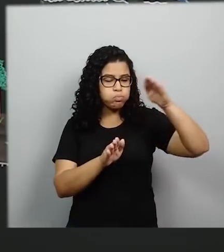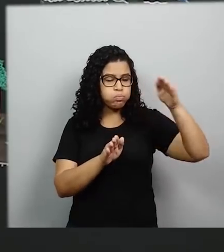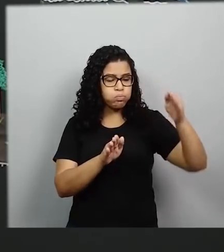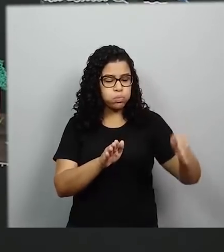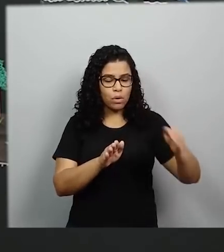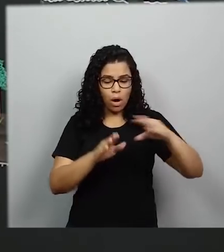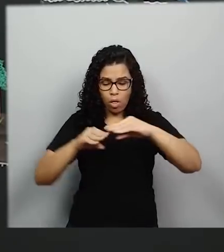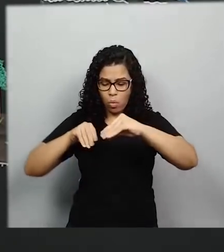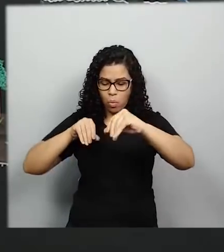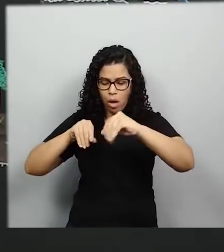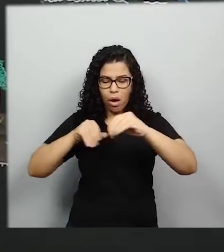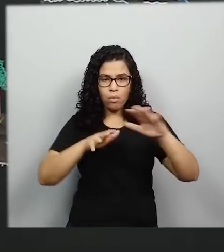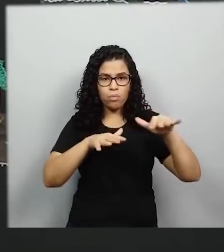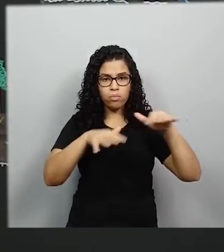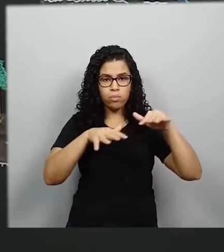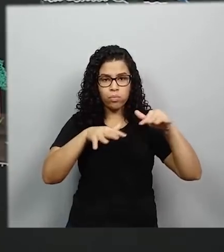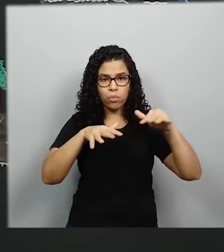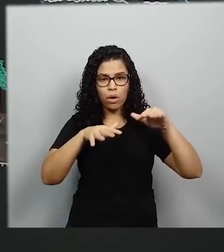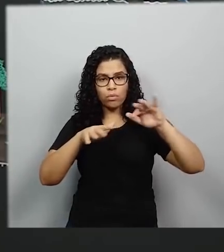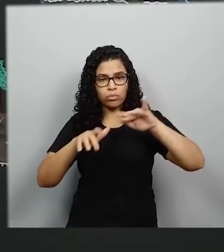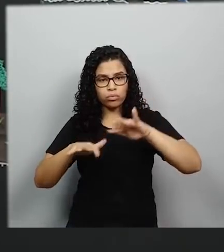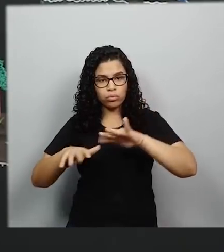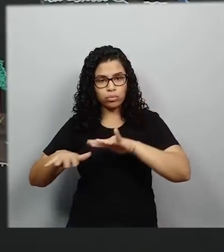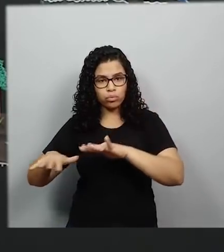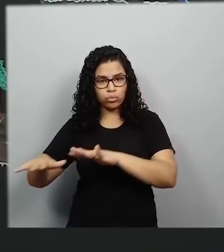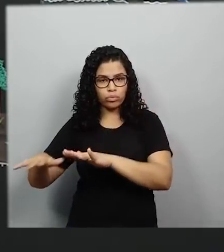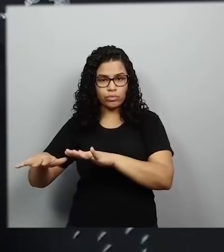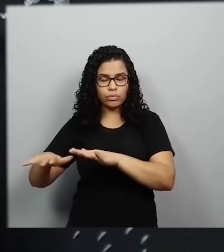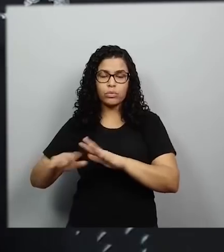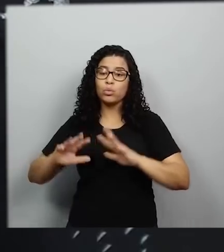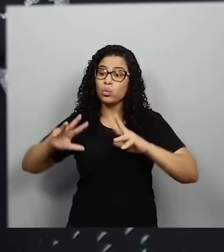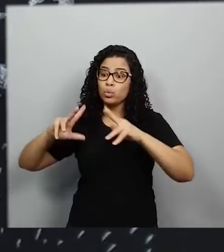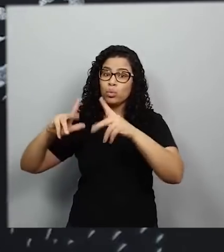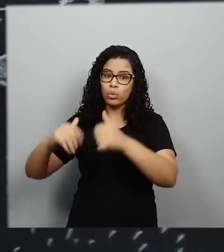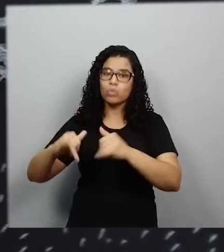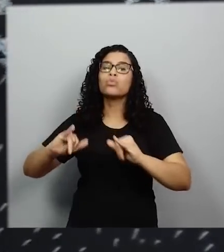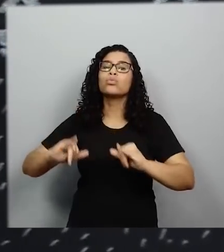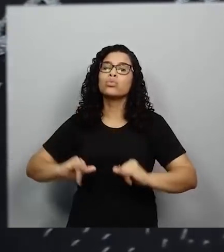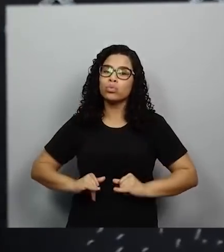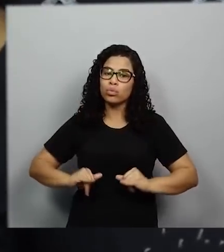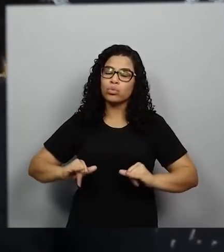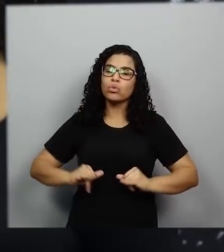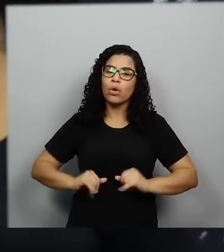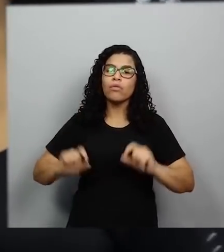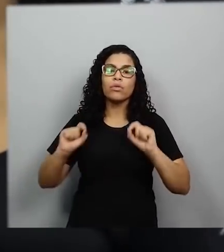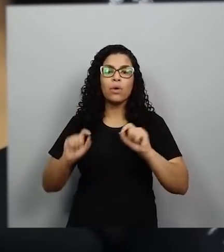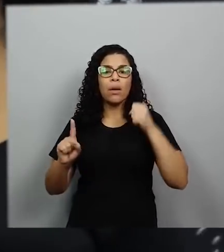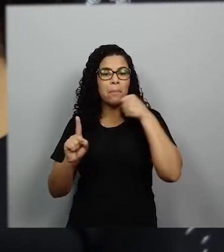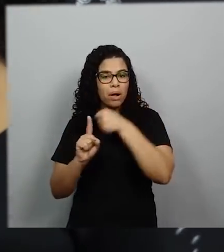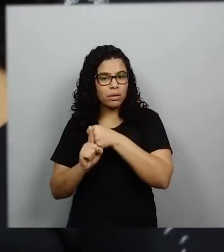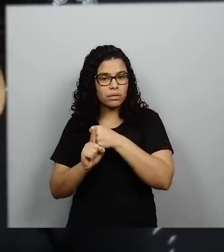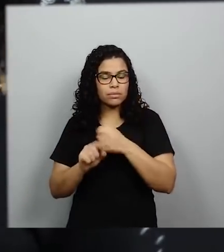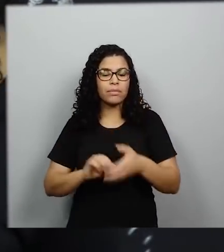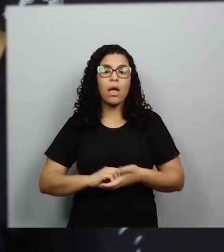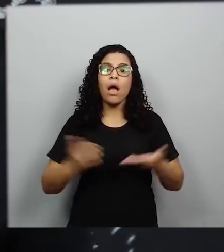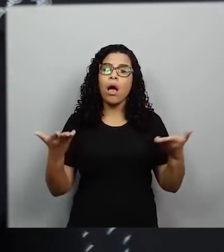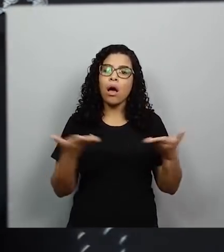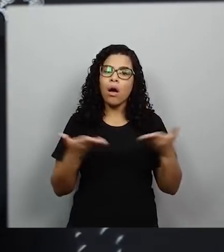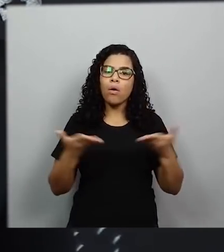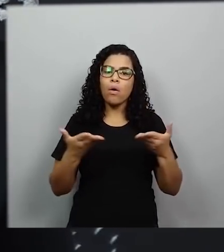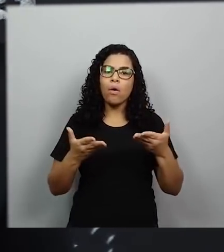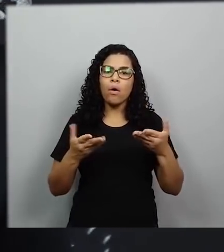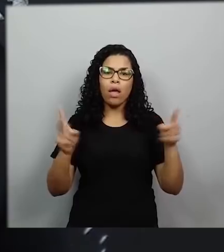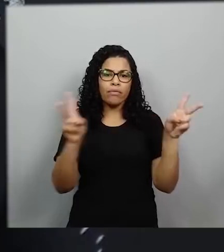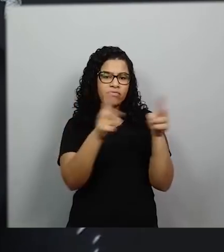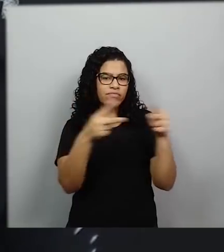terra, que tudo que está ali no caminho vai sofrer um impacto. Já os furacões, ciclones e tufões são